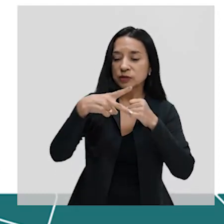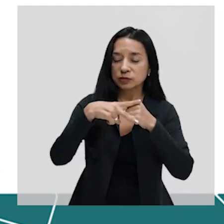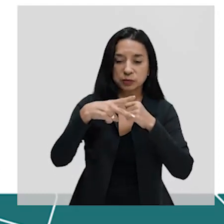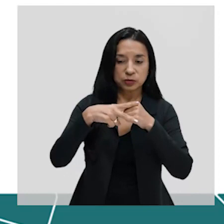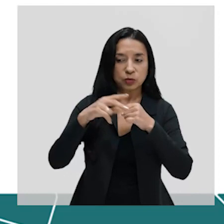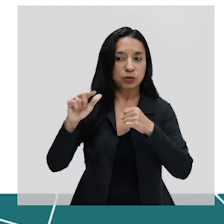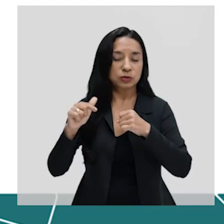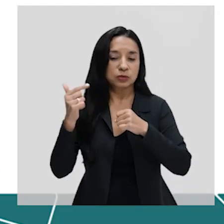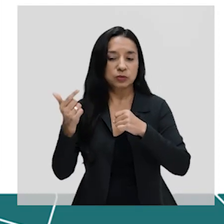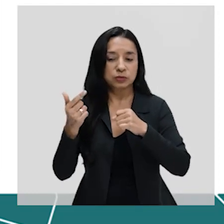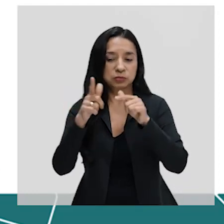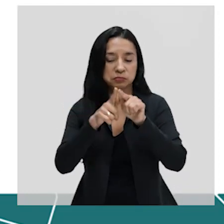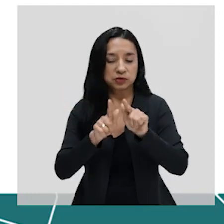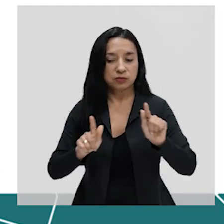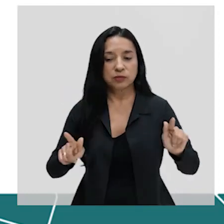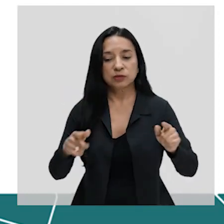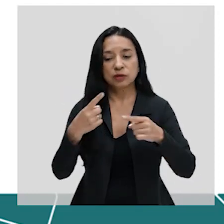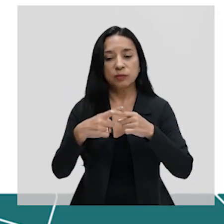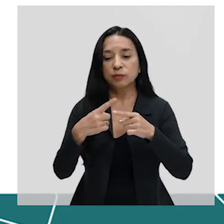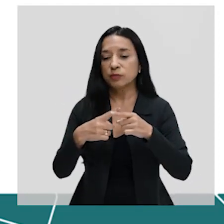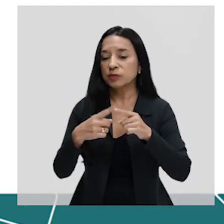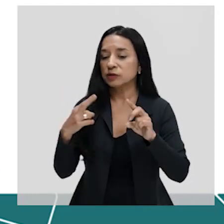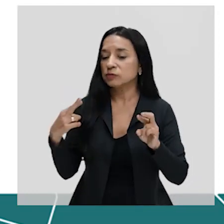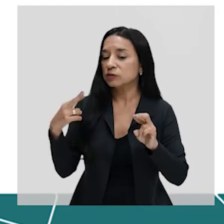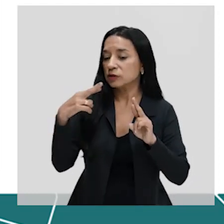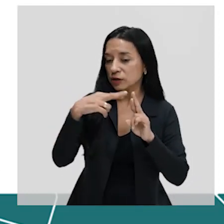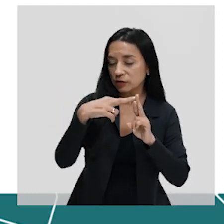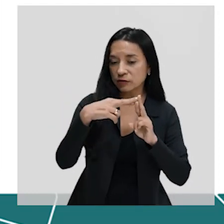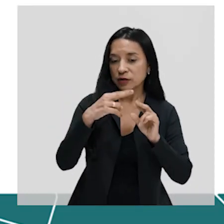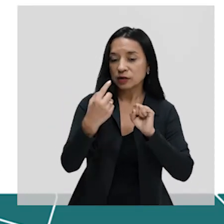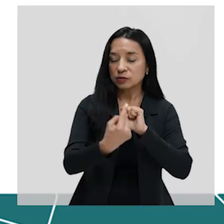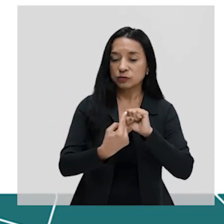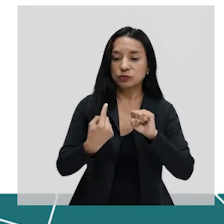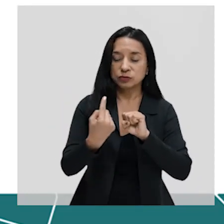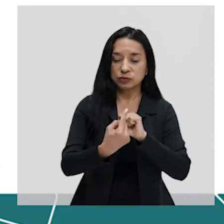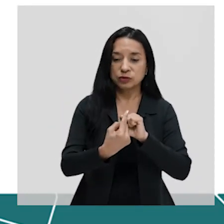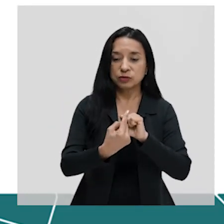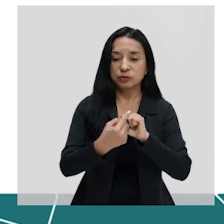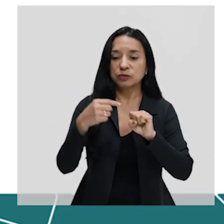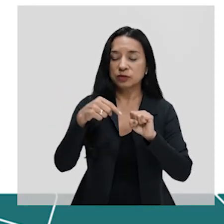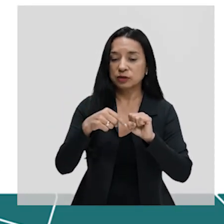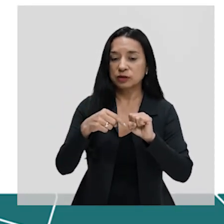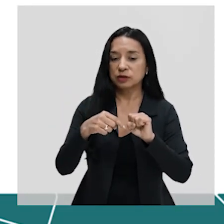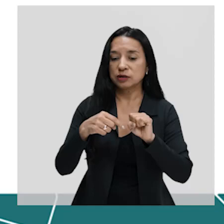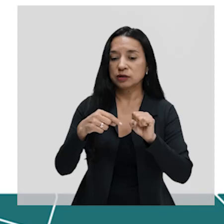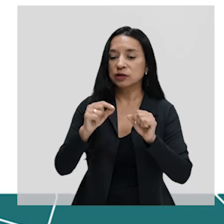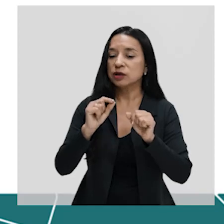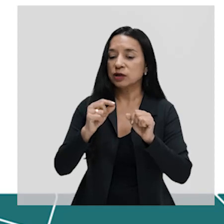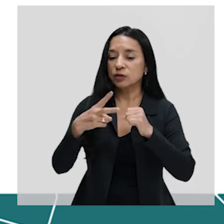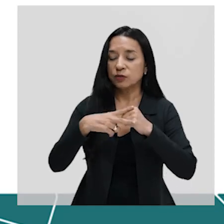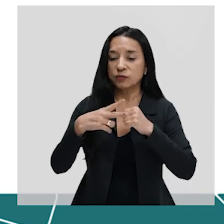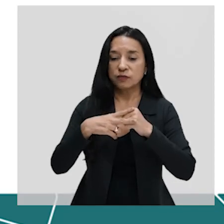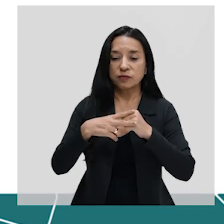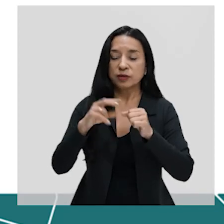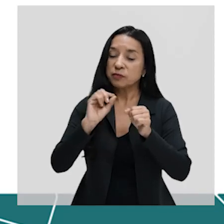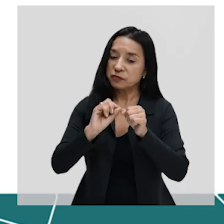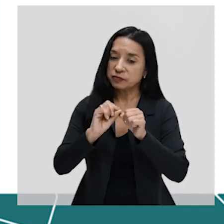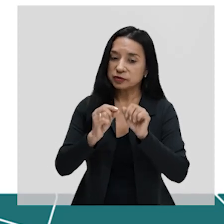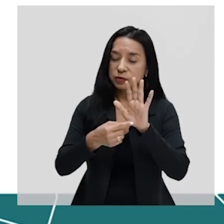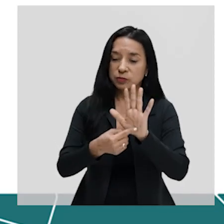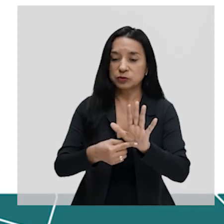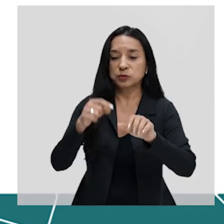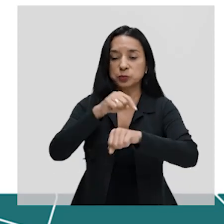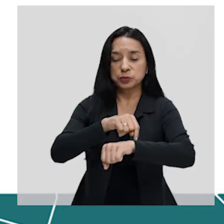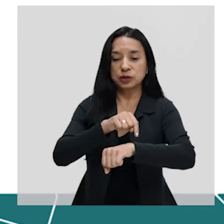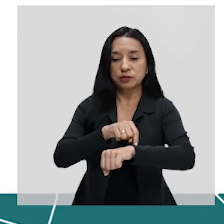nas outras pessoas gramaticais. Por quê? Porque ele não se refere ao sujeito. No caso, o verbo fazer, indicando o tempo, ele é impessoal. Vou voltar aqui para você